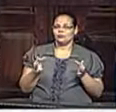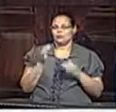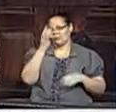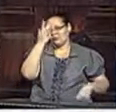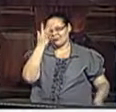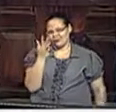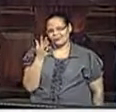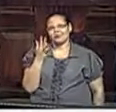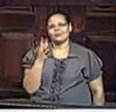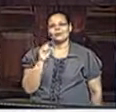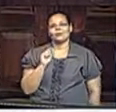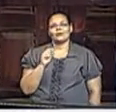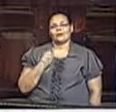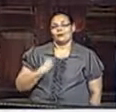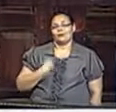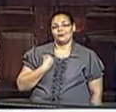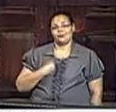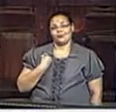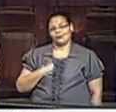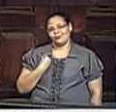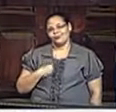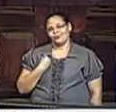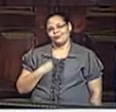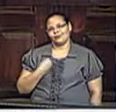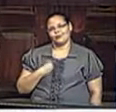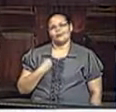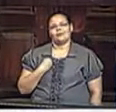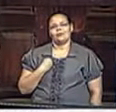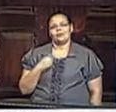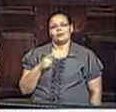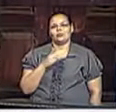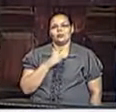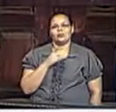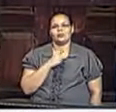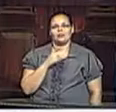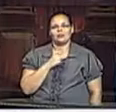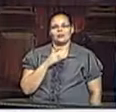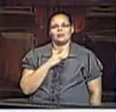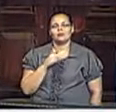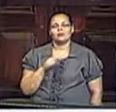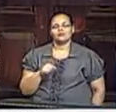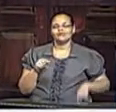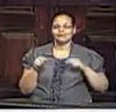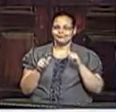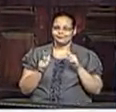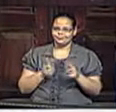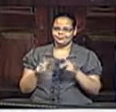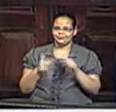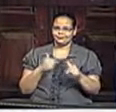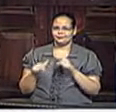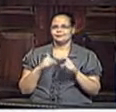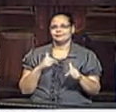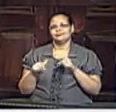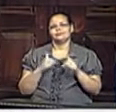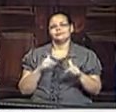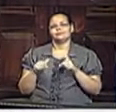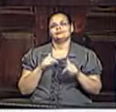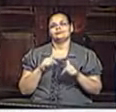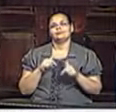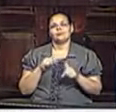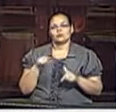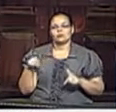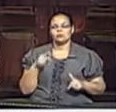facilitar a vida daqueles, enfim, que empreendem e que têm sempre uma trabalheira extraordinária